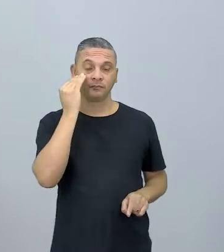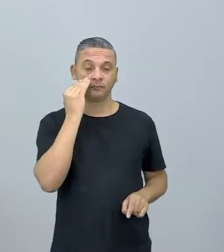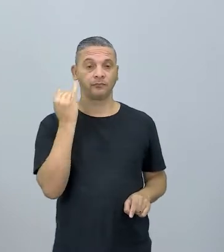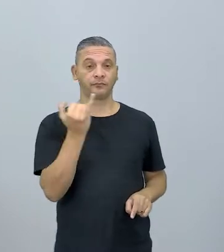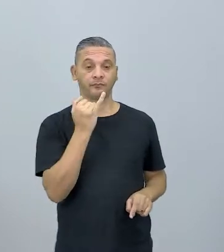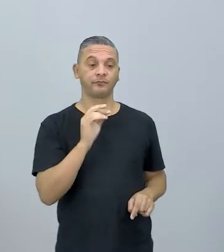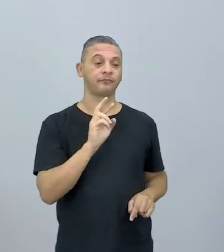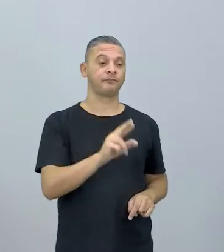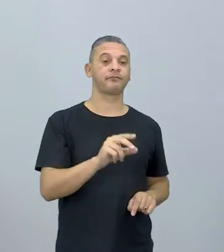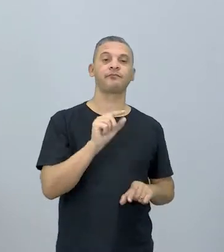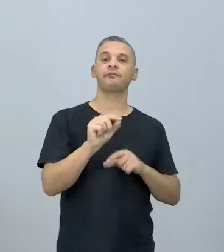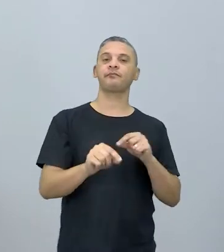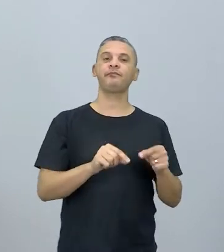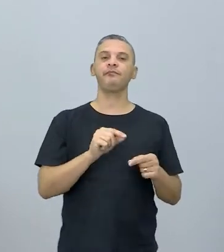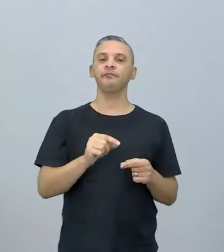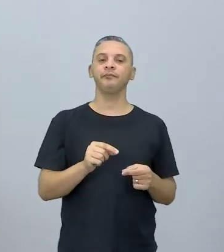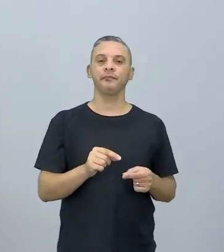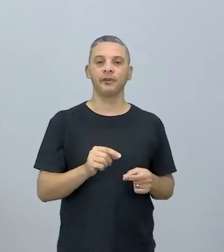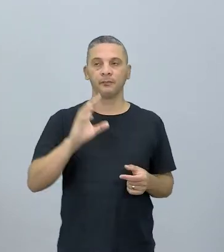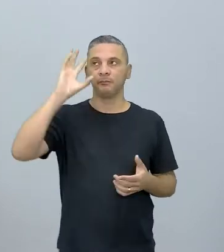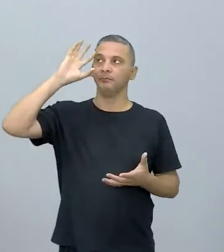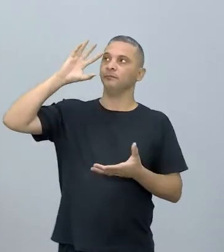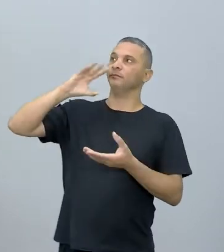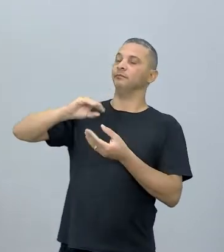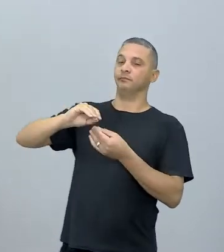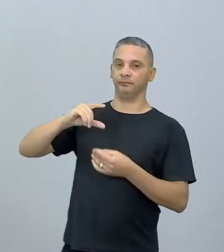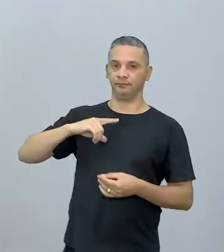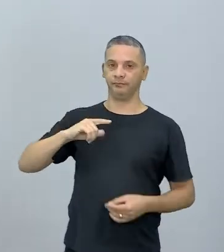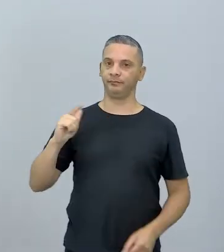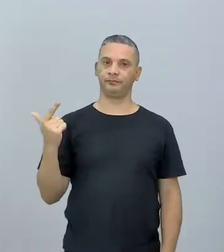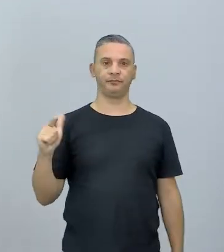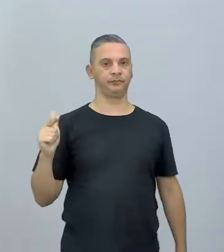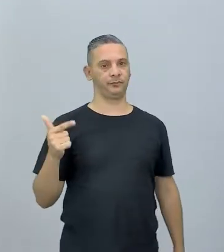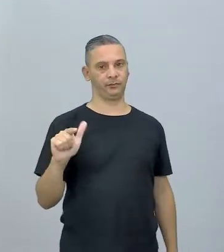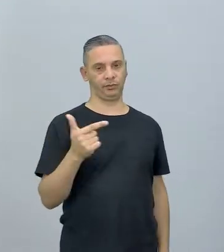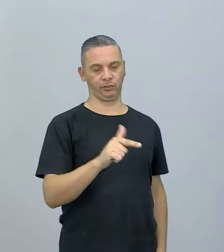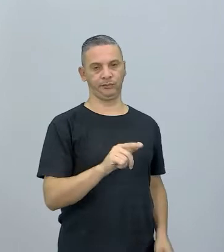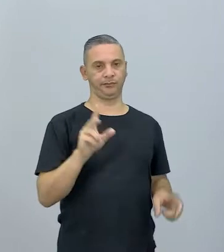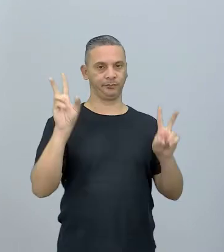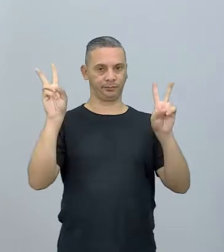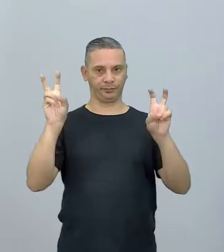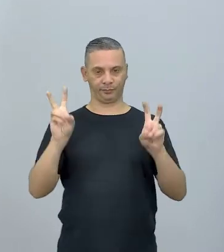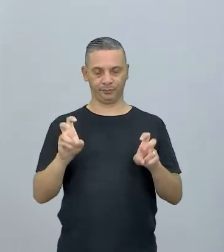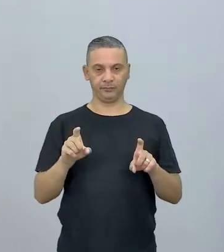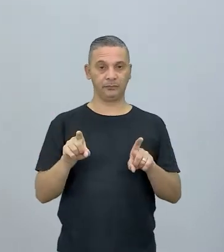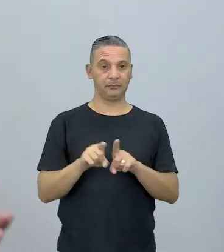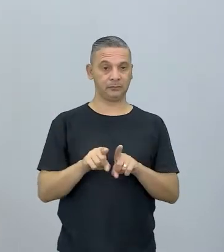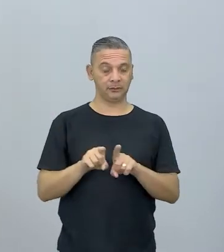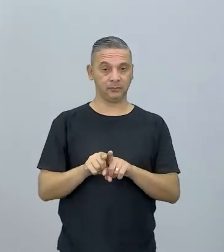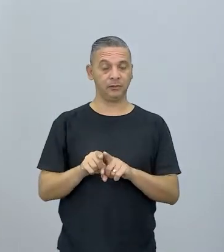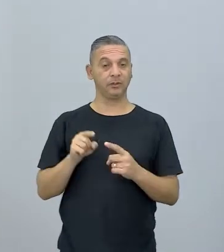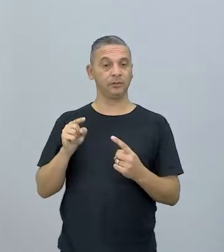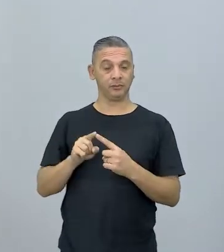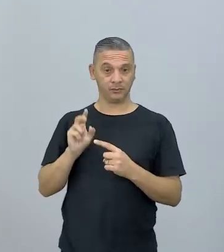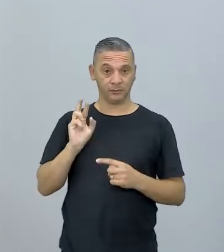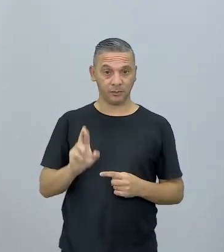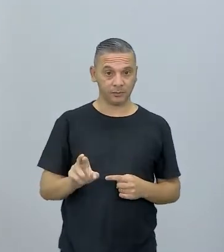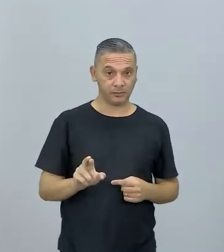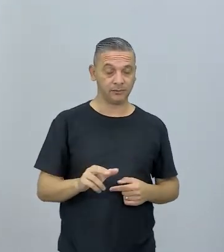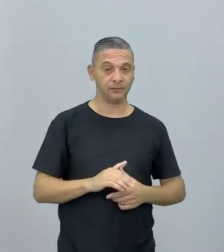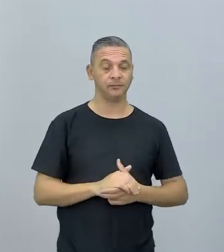resposta não chegamos a uma conclusão definitiva sobre um assunto, mas isso é uma resposta,